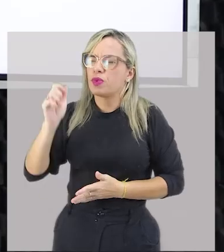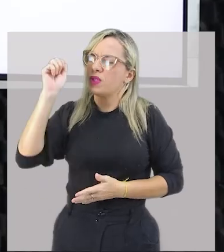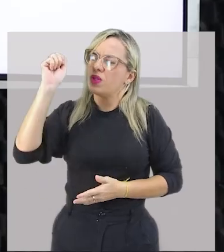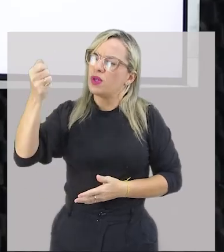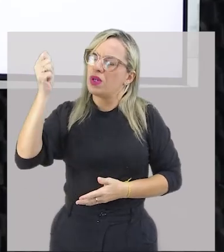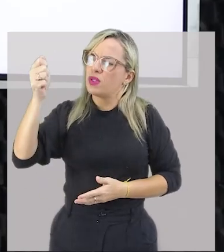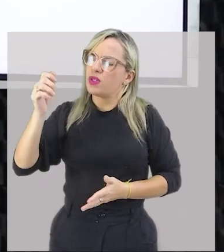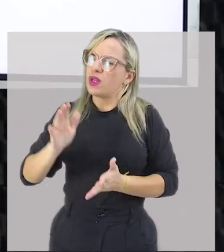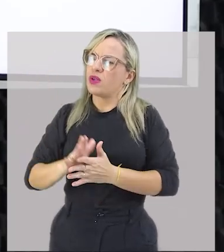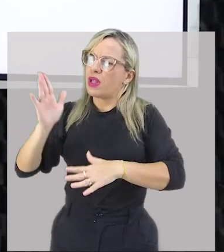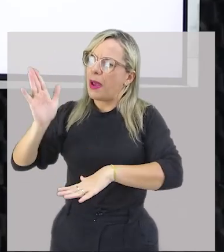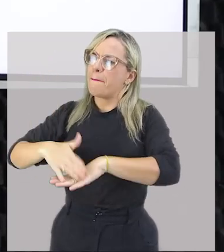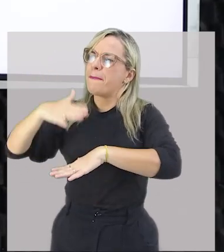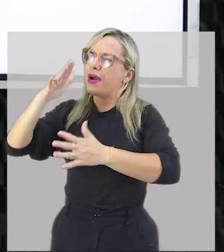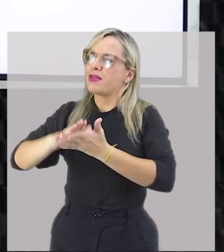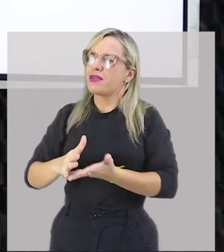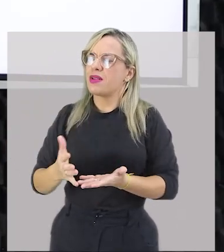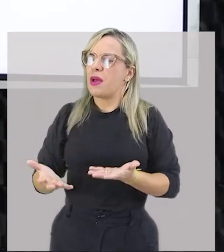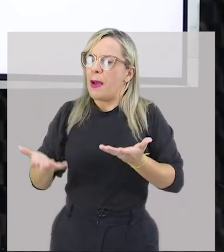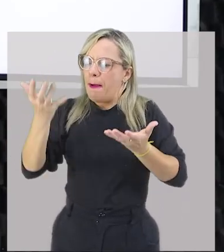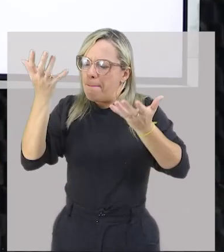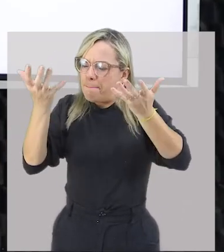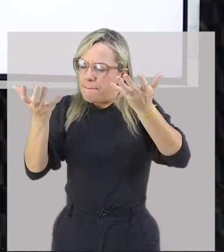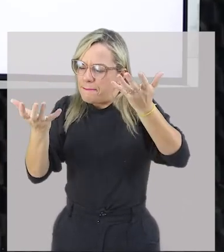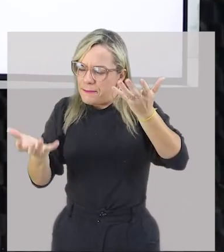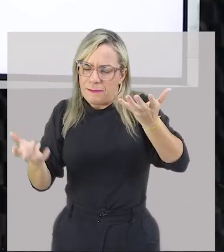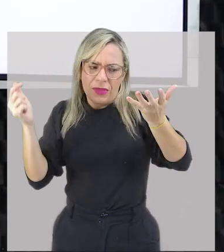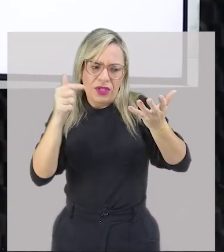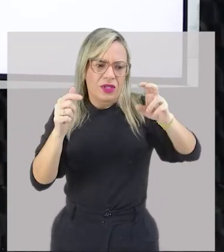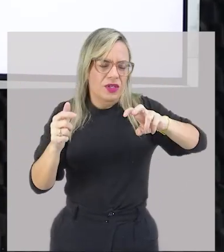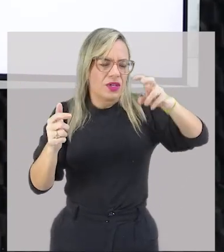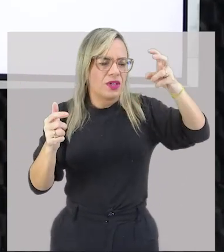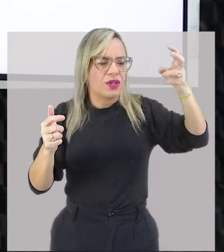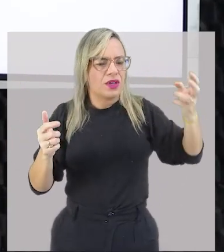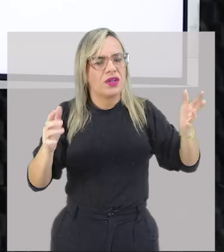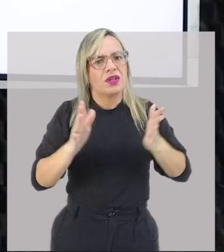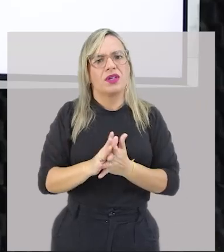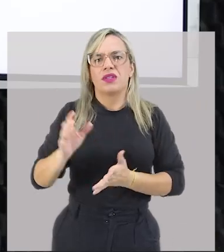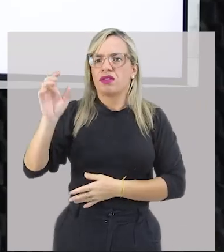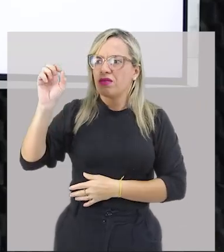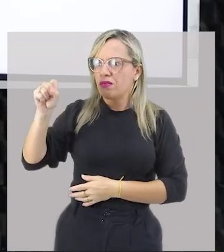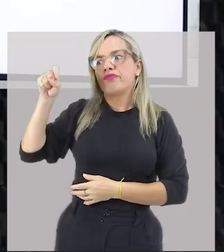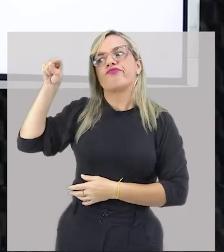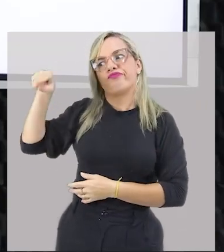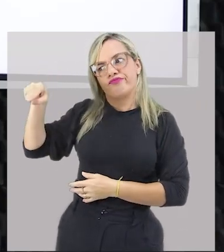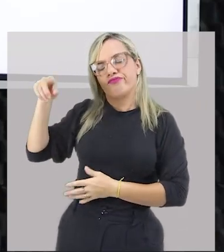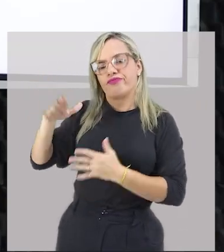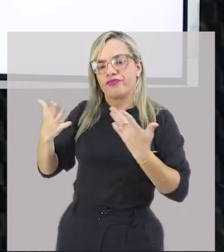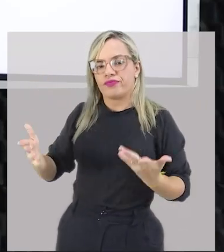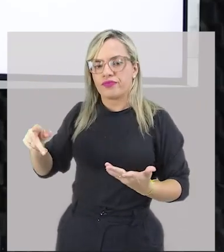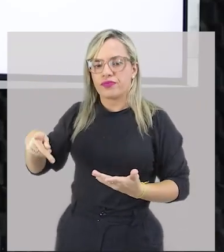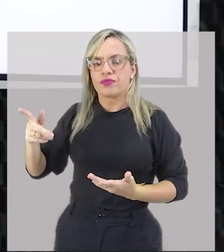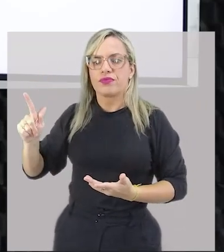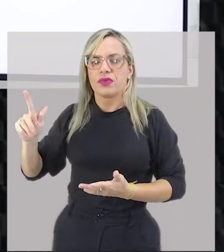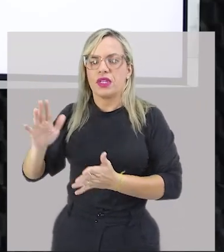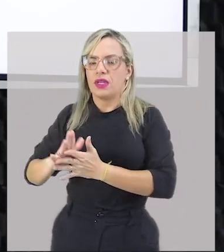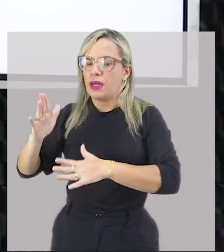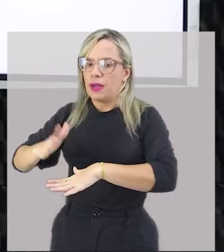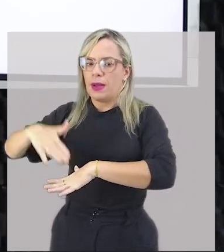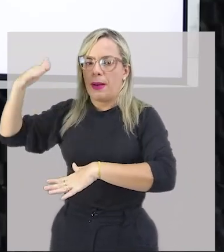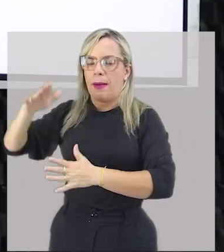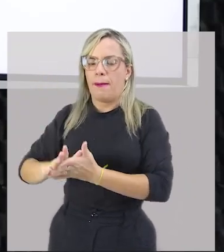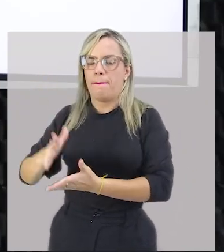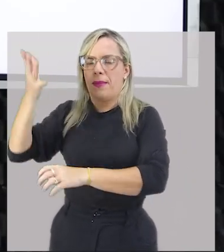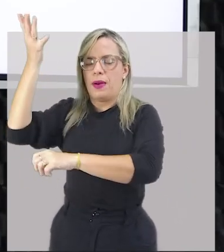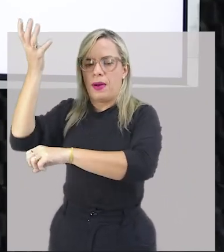martelo não é mais pesado do que a pena? Sim. Então, por ele ser mais pesado, o peso dele, a força puxando ele